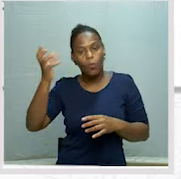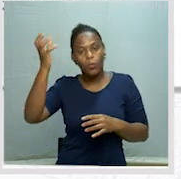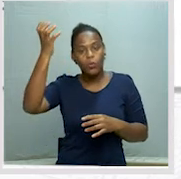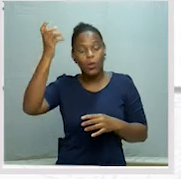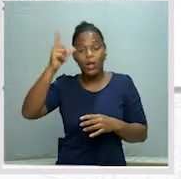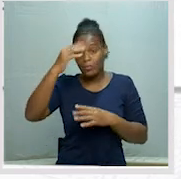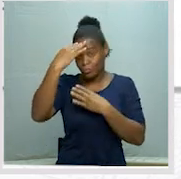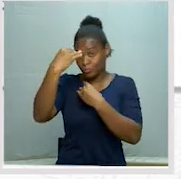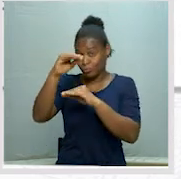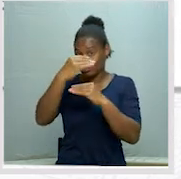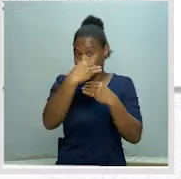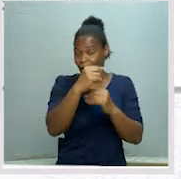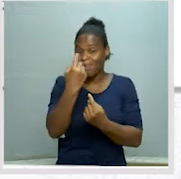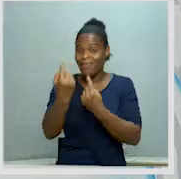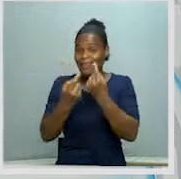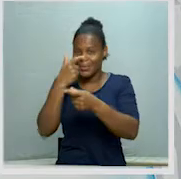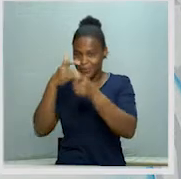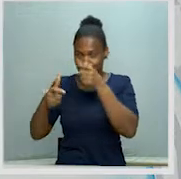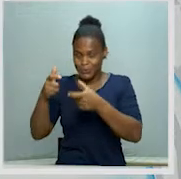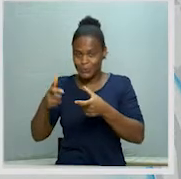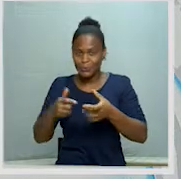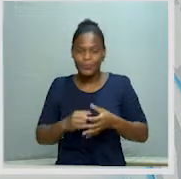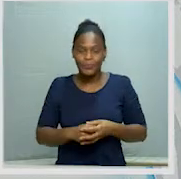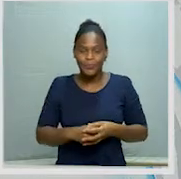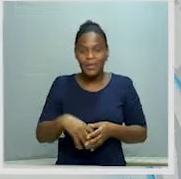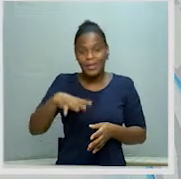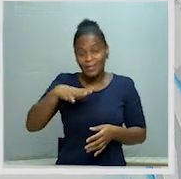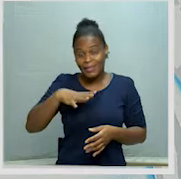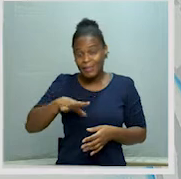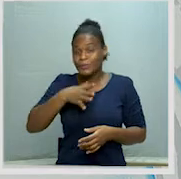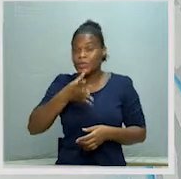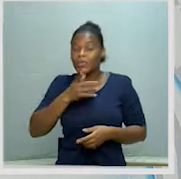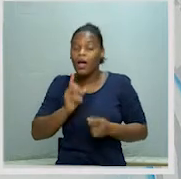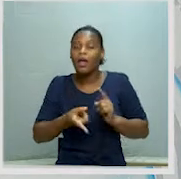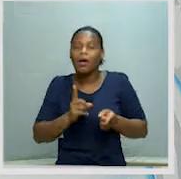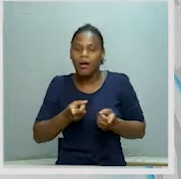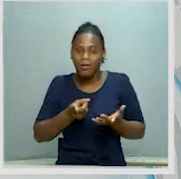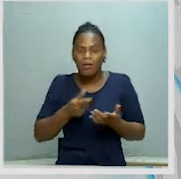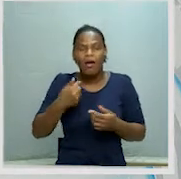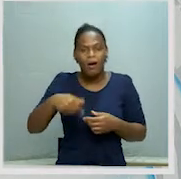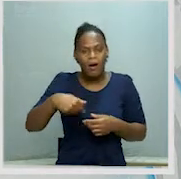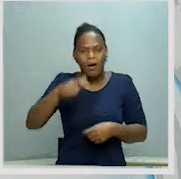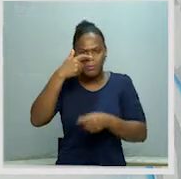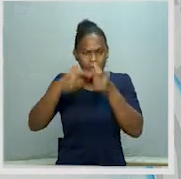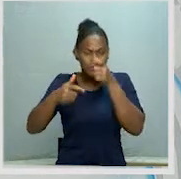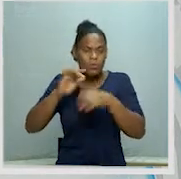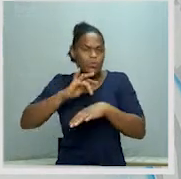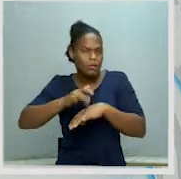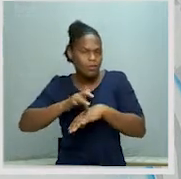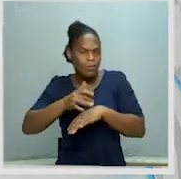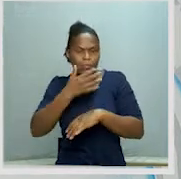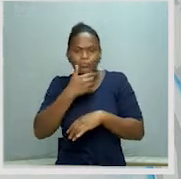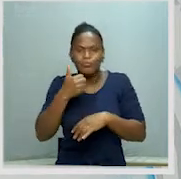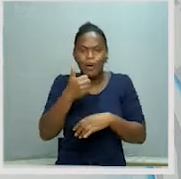e educação de cada pessoa. Significa que há pessoas que têm sensibilidade